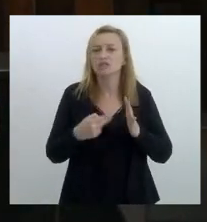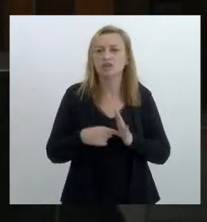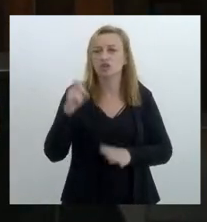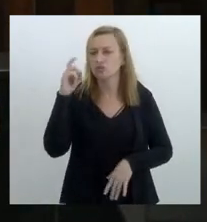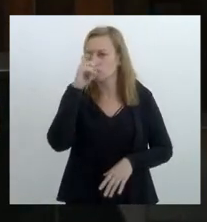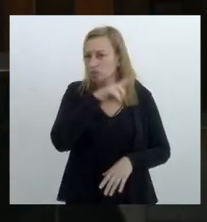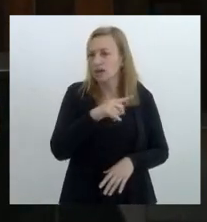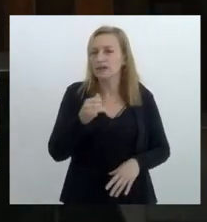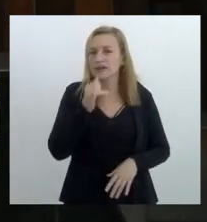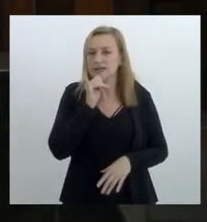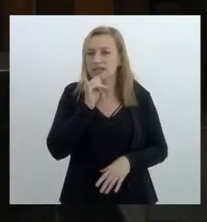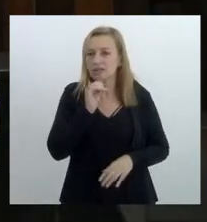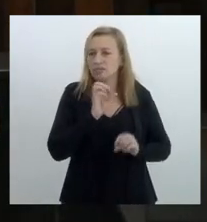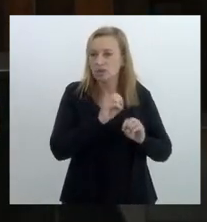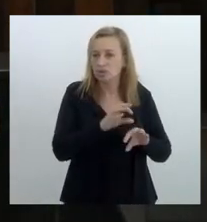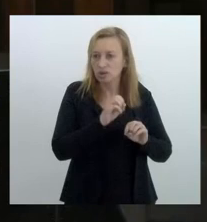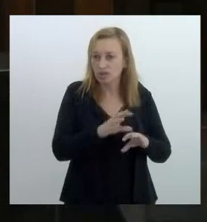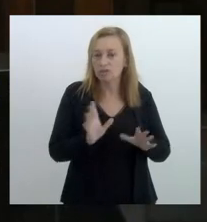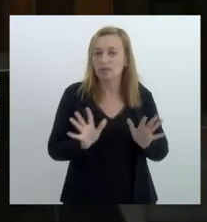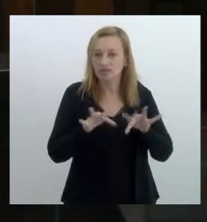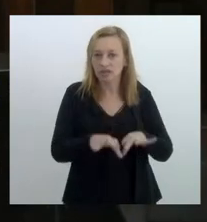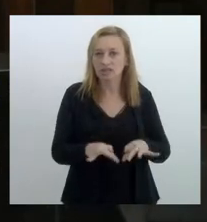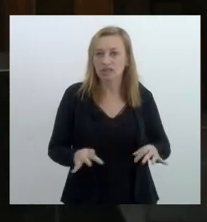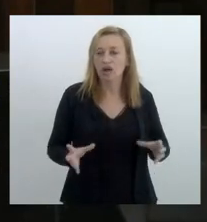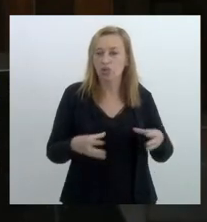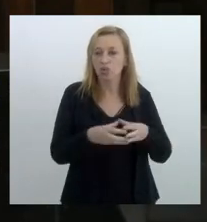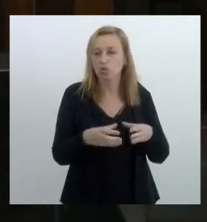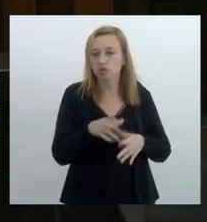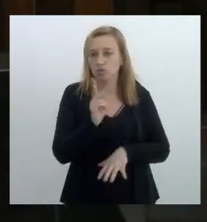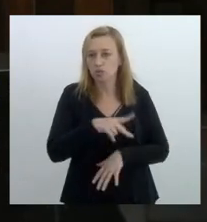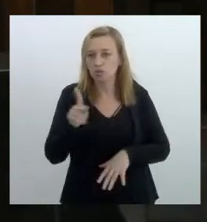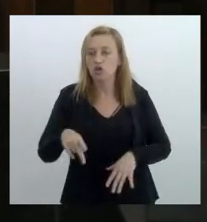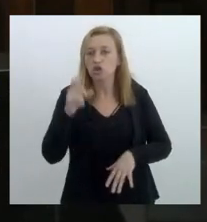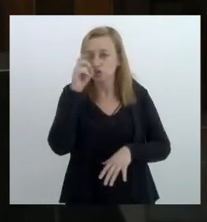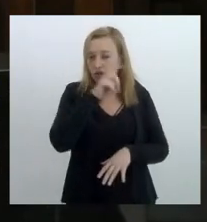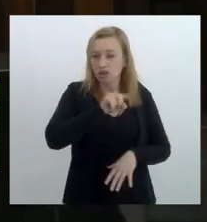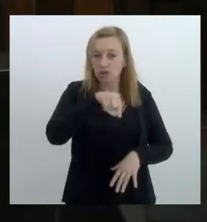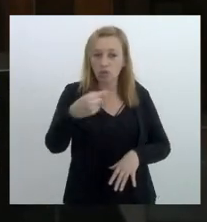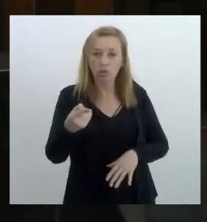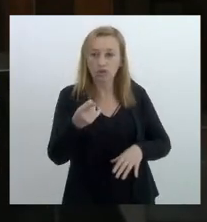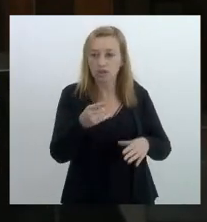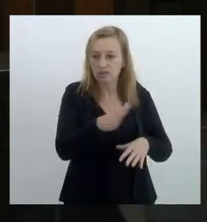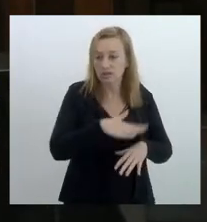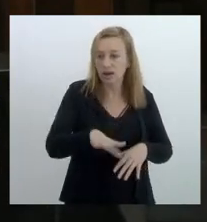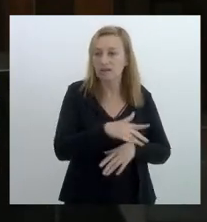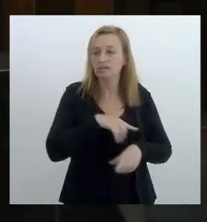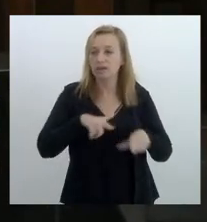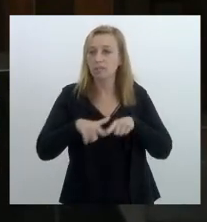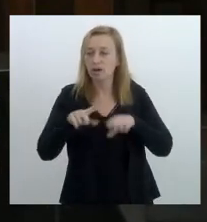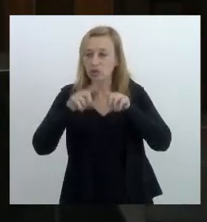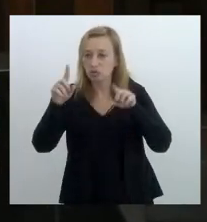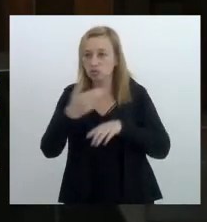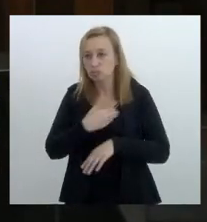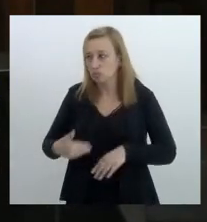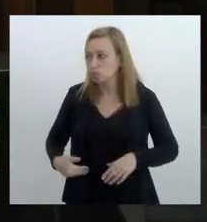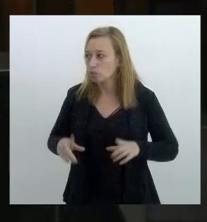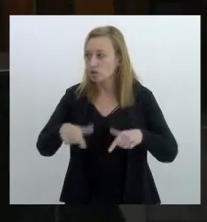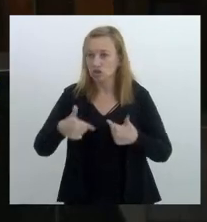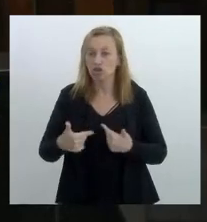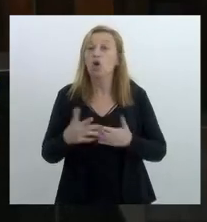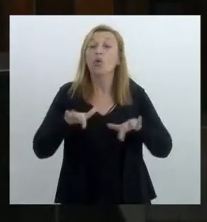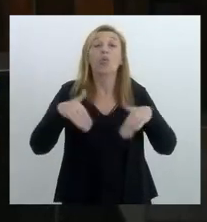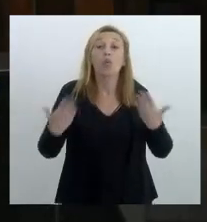por exemplo, na educação para fechar o quadro de professores. Dificuldade em outras áreas para os serviços públicos ficarem funcionando. Qual